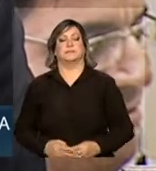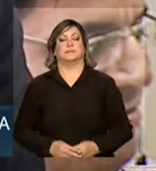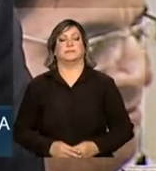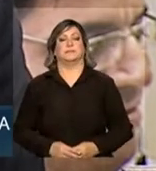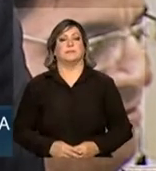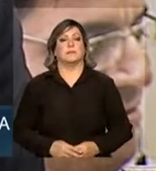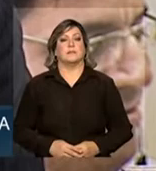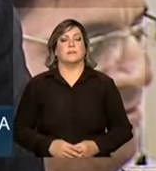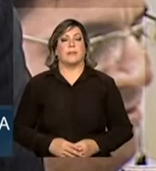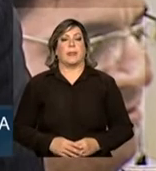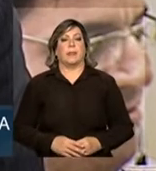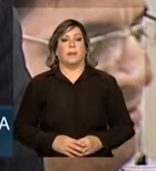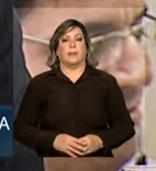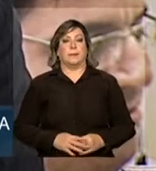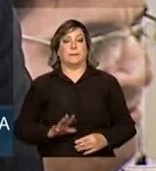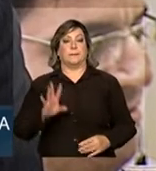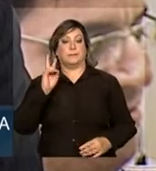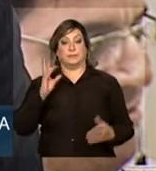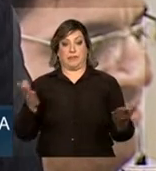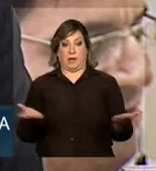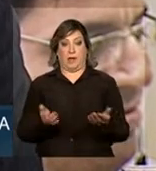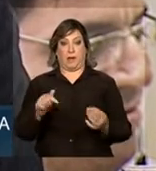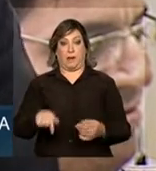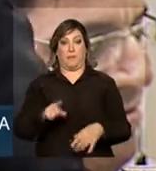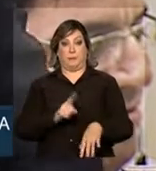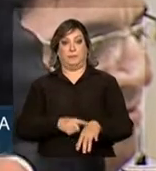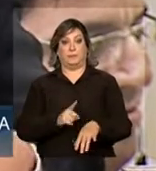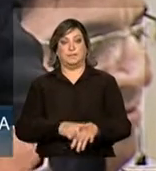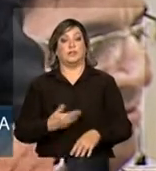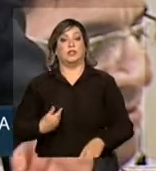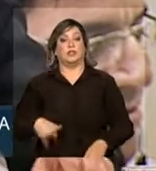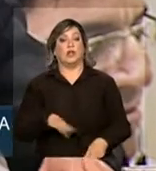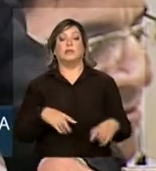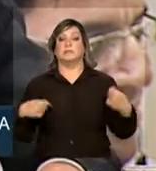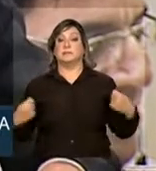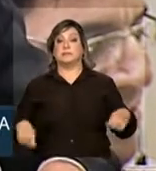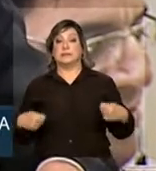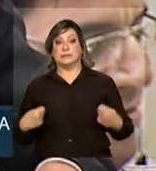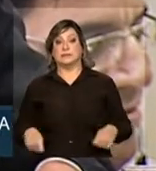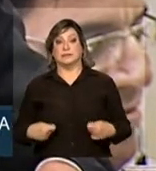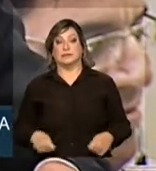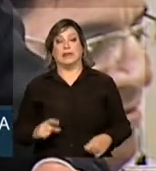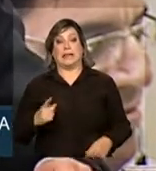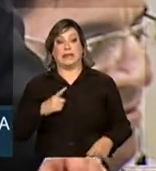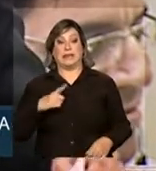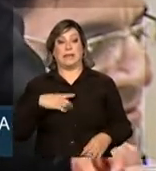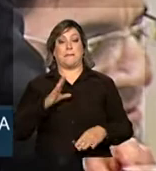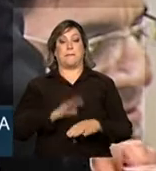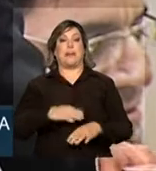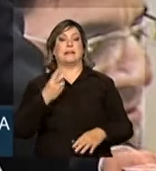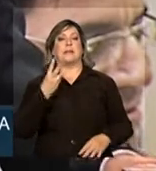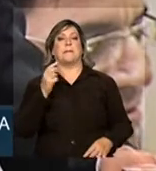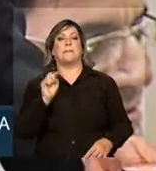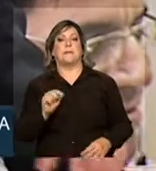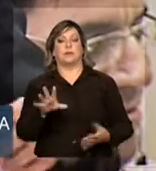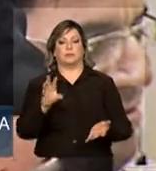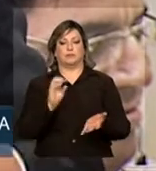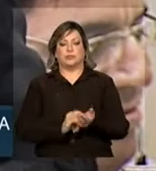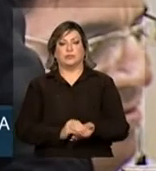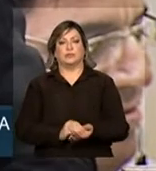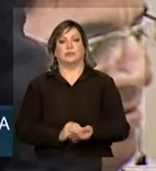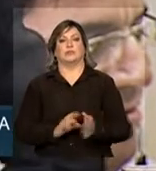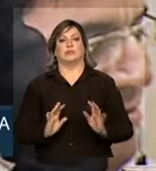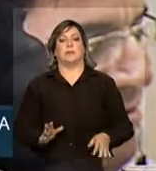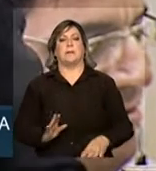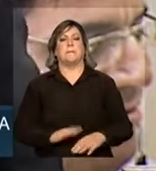eh nós nesse momento nós precisamos eh vocês viram são mais de 3.000 que se inscreveram mais de